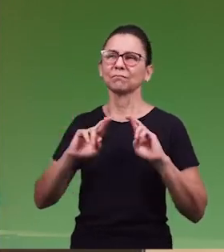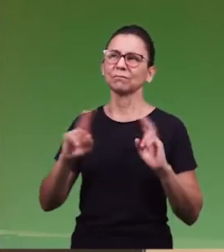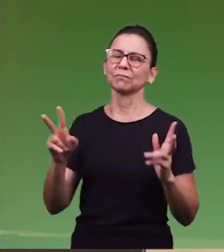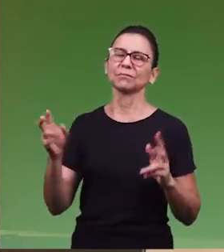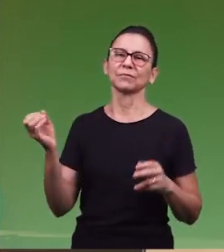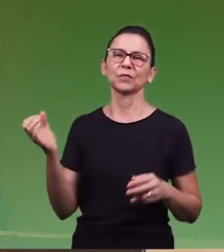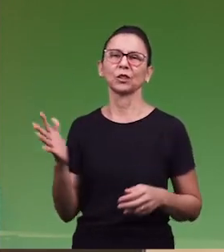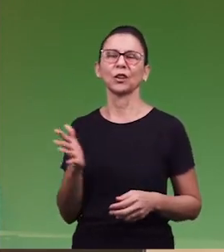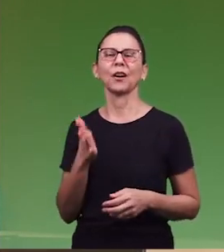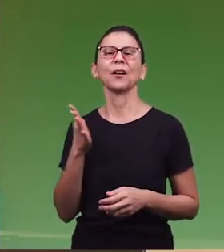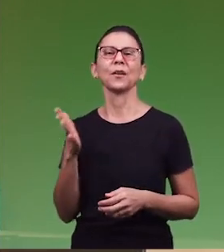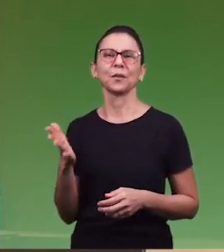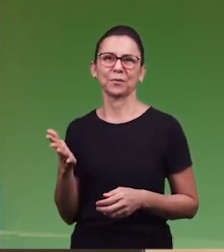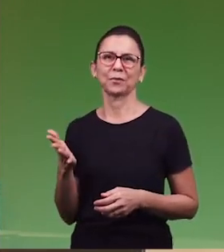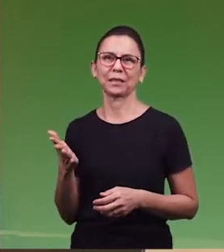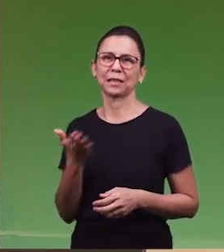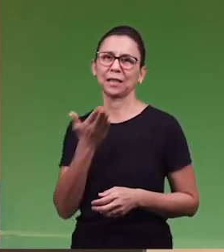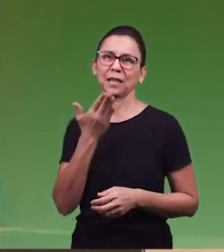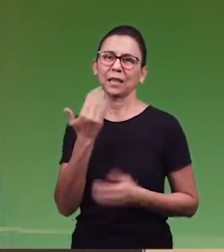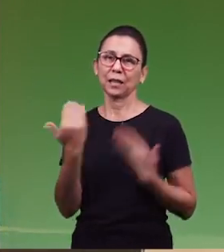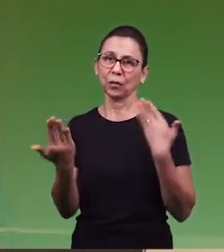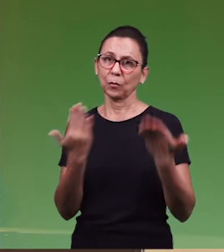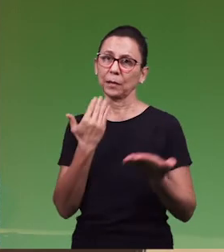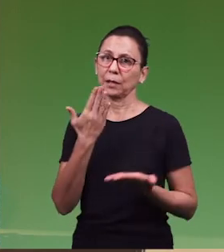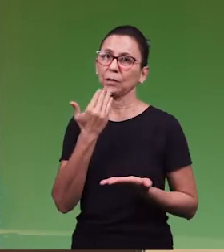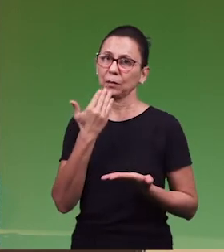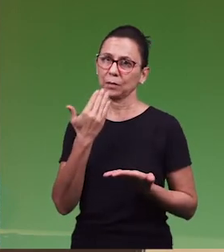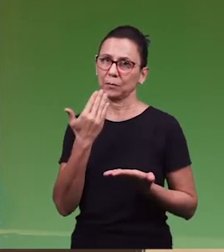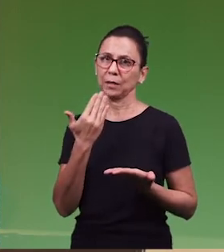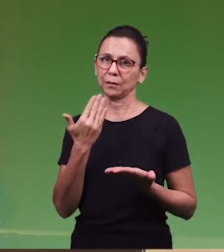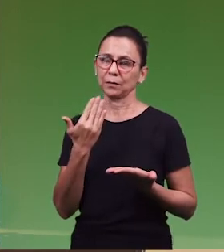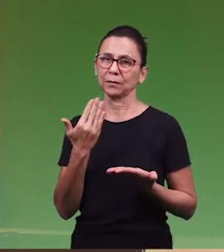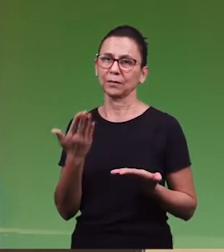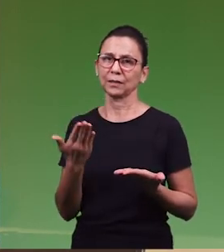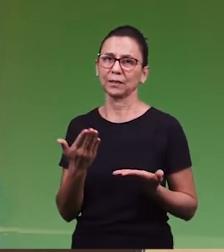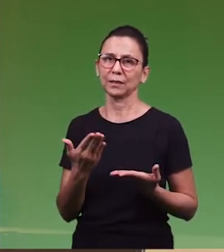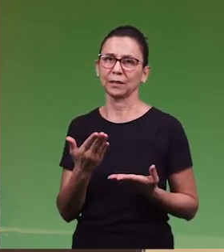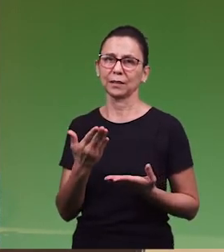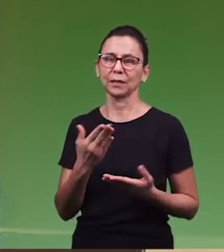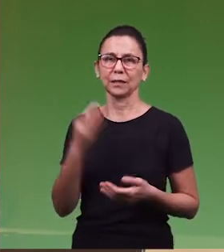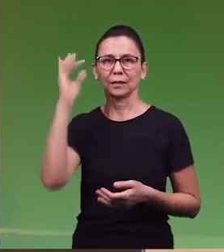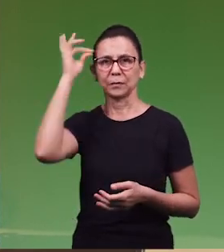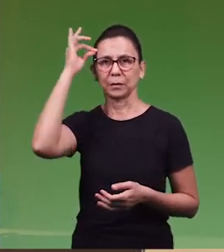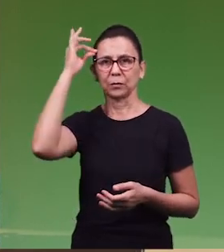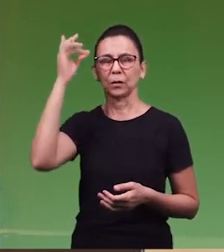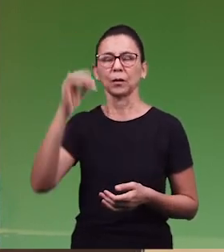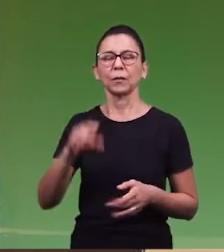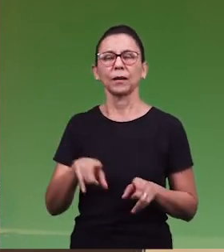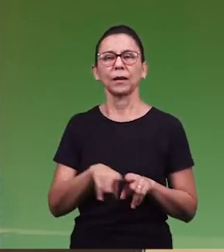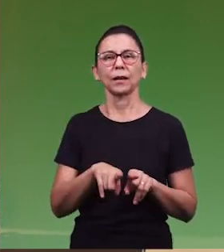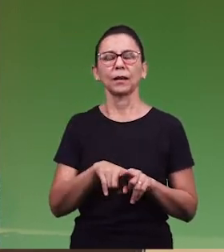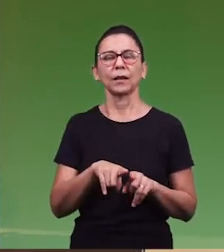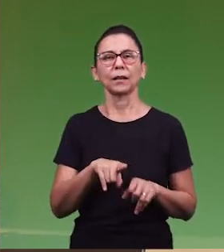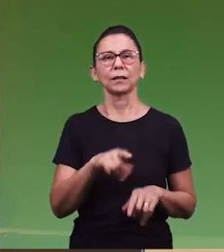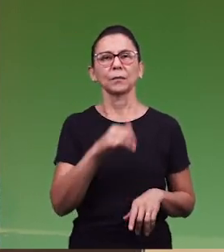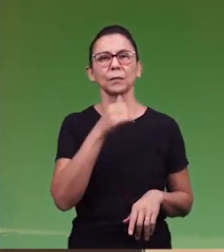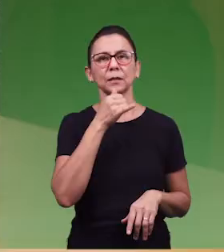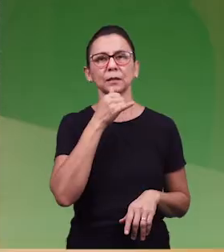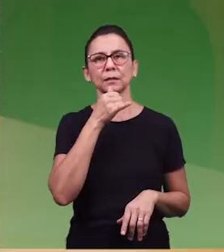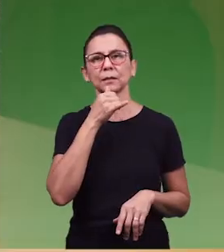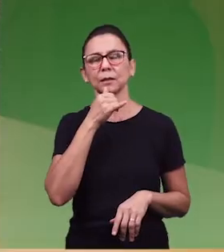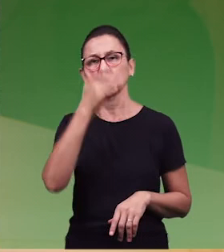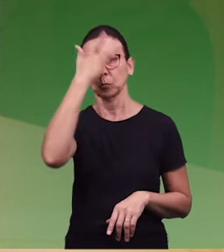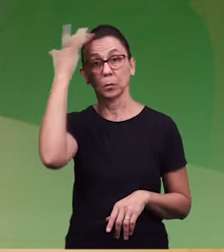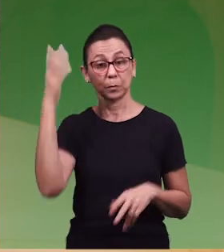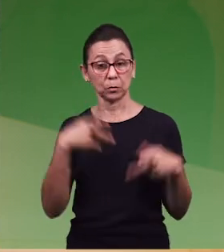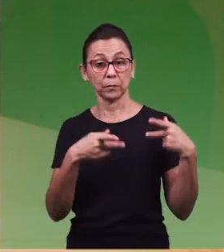do compartilhamento entre os irmãos. Houve um visitante recentemente que deu um testemunho de um culto nosso, que ele participou pela primeira